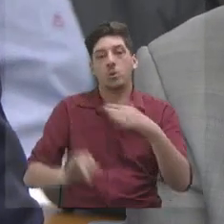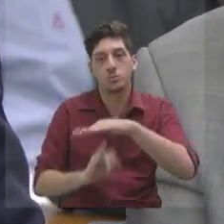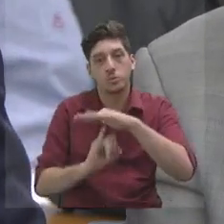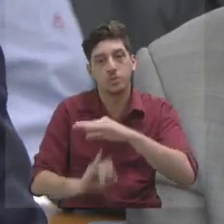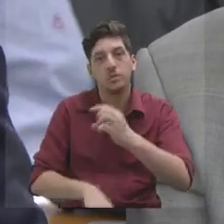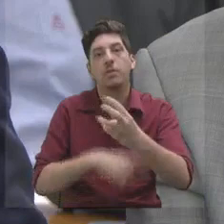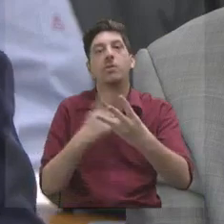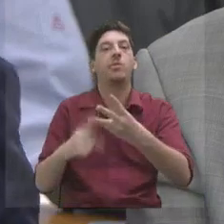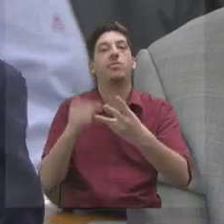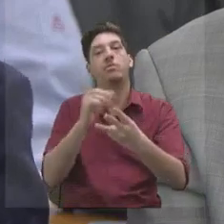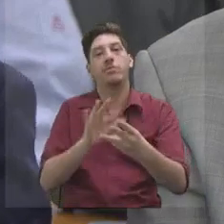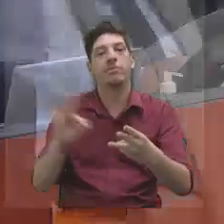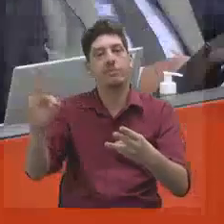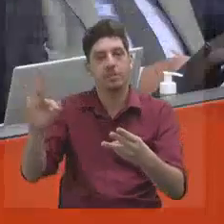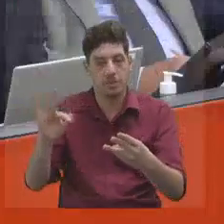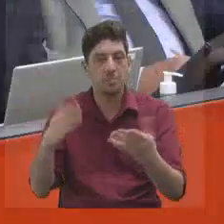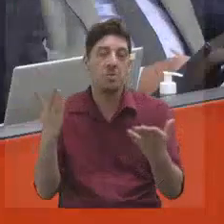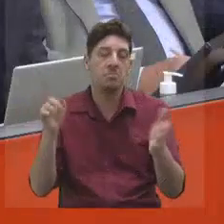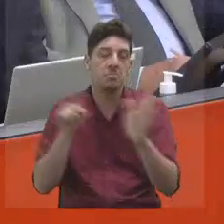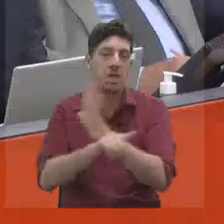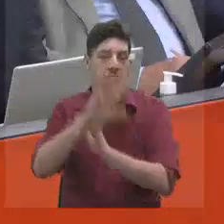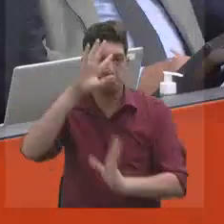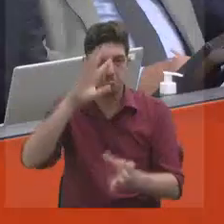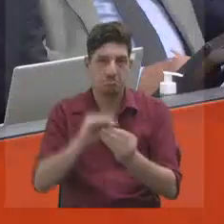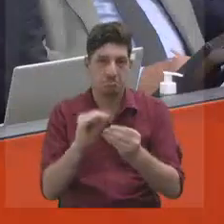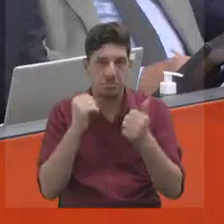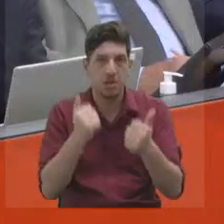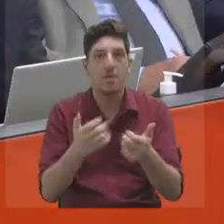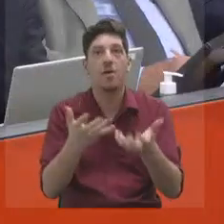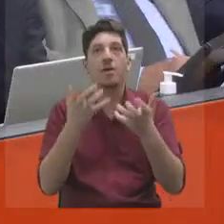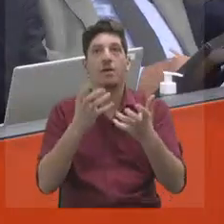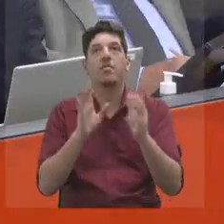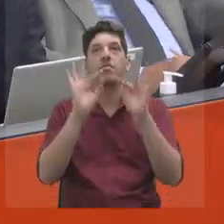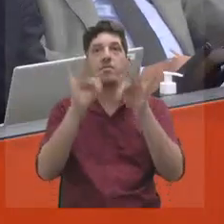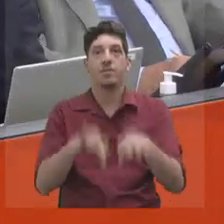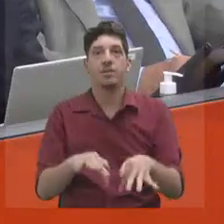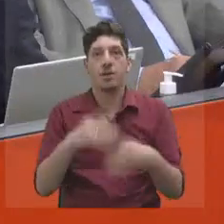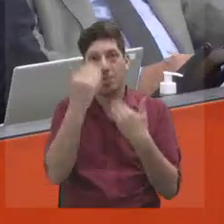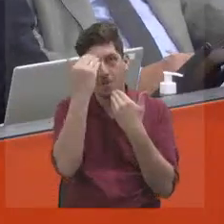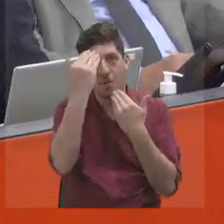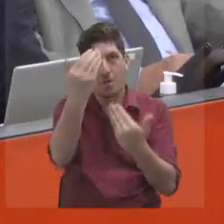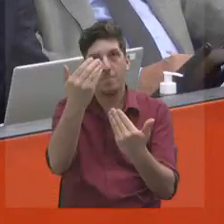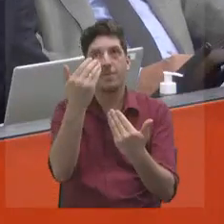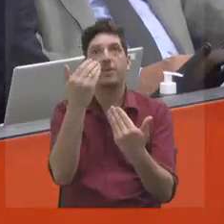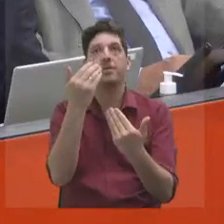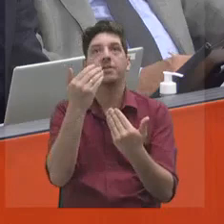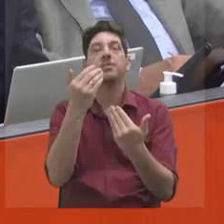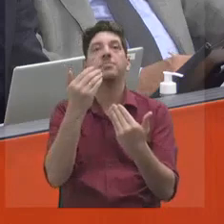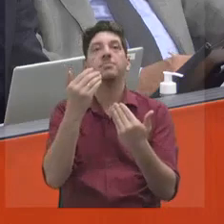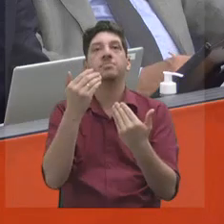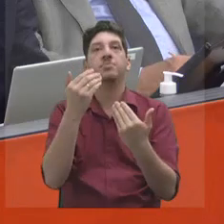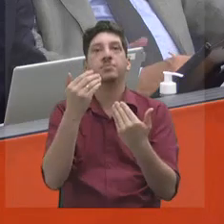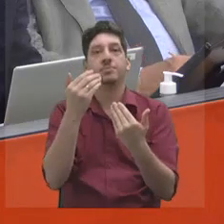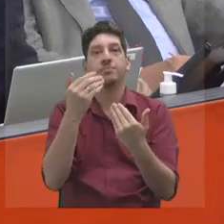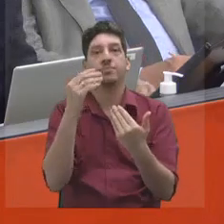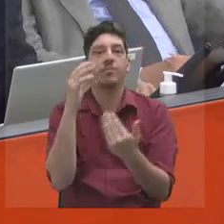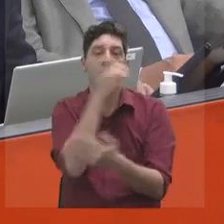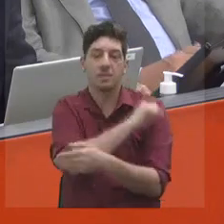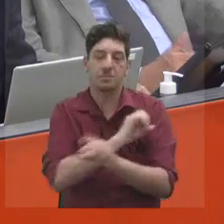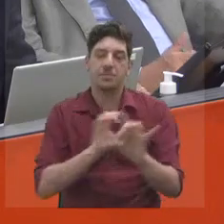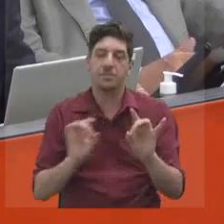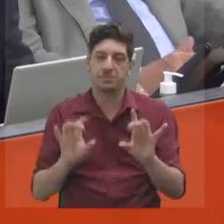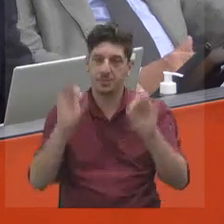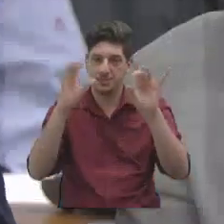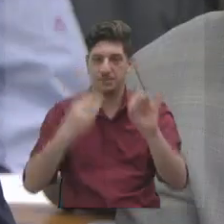federal são essas as minhas perguntas eu gostaria só para finalizar secretária de agradecer também de forma muito especial aqui